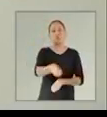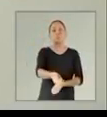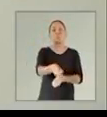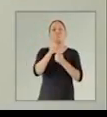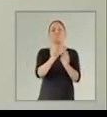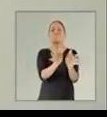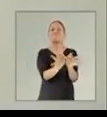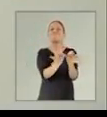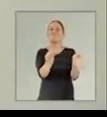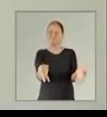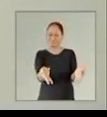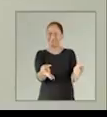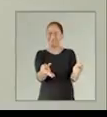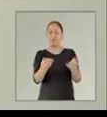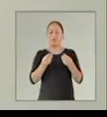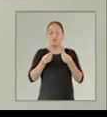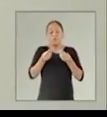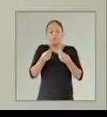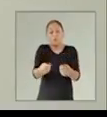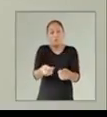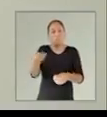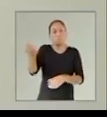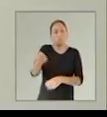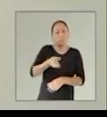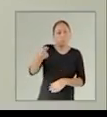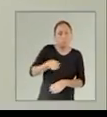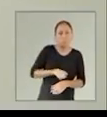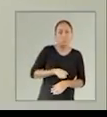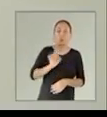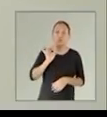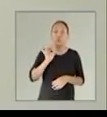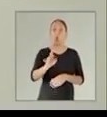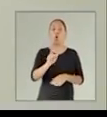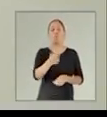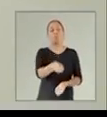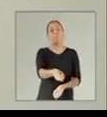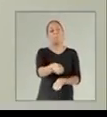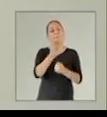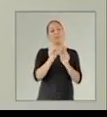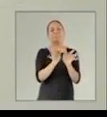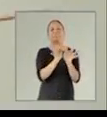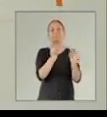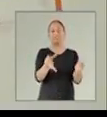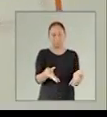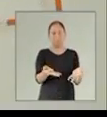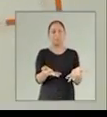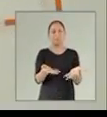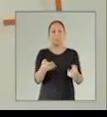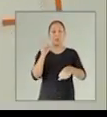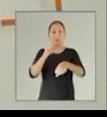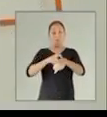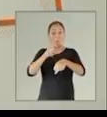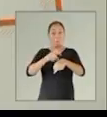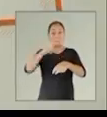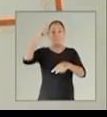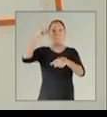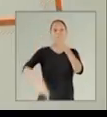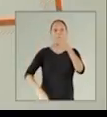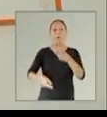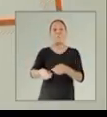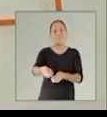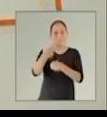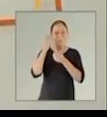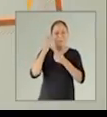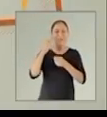um benefício concedido aos pescadores que exercem atividade de forma exclusiva e artesanal, no período em que a pesca é proibida para que ocorra